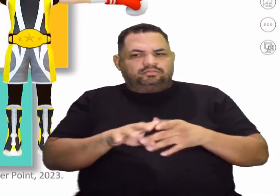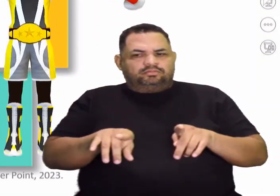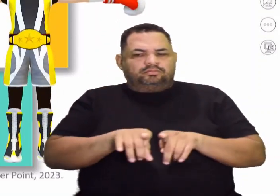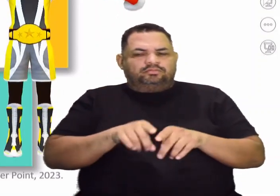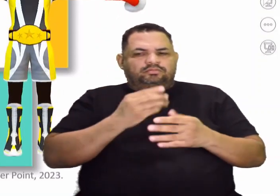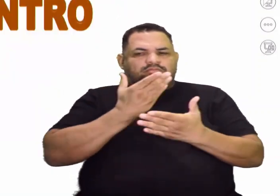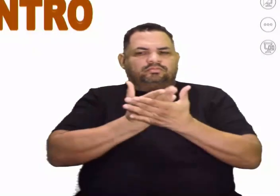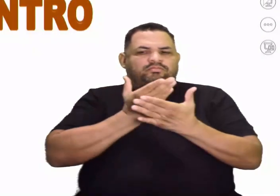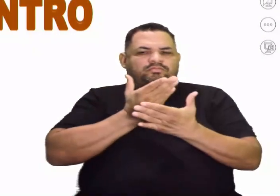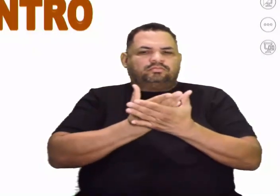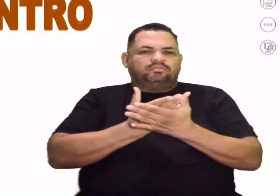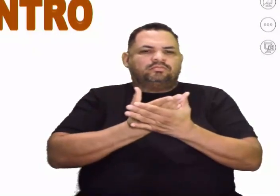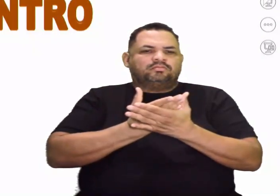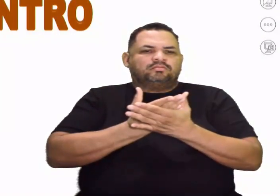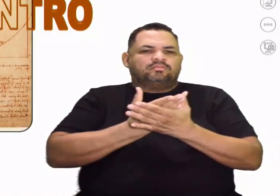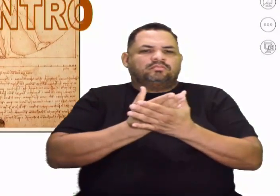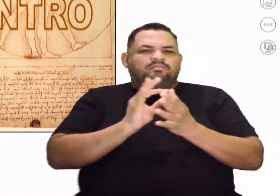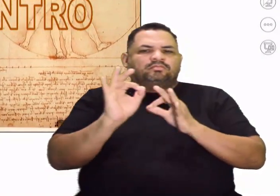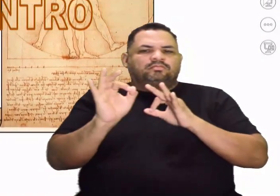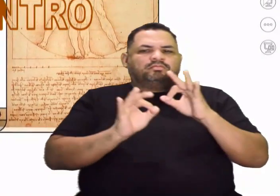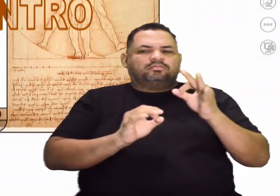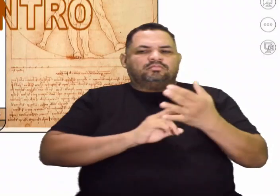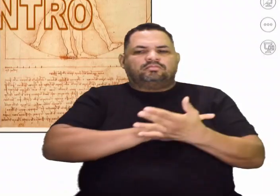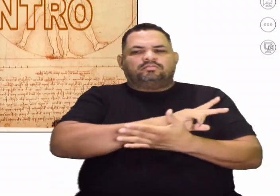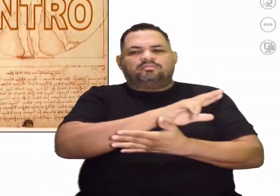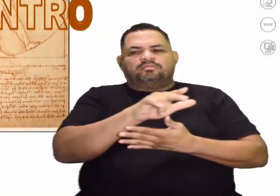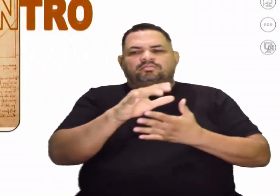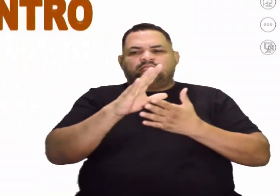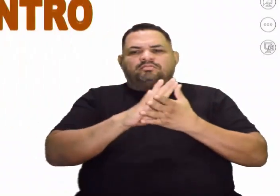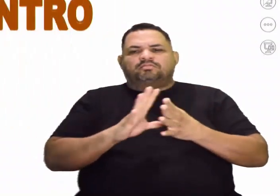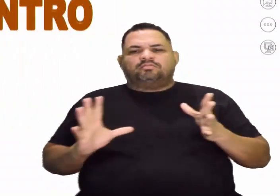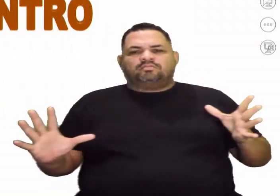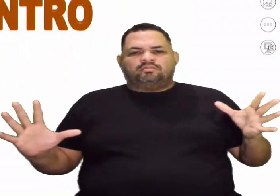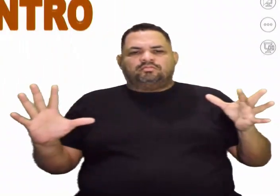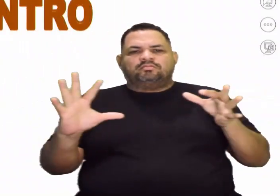nossa aula está recheada, né, de contexto,